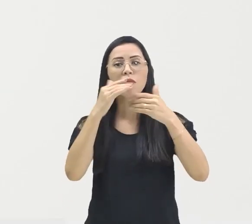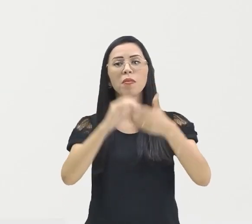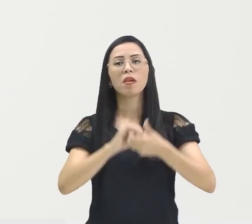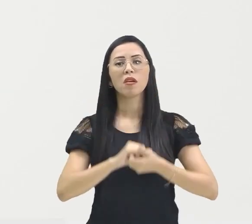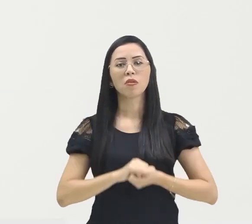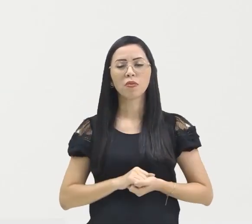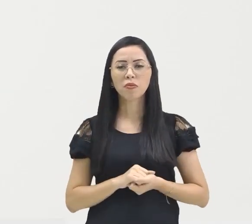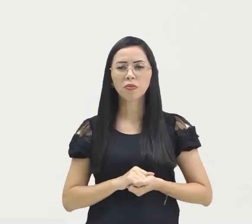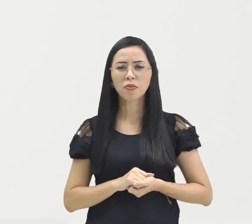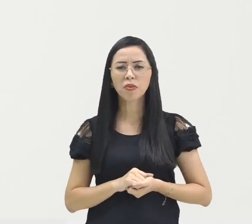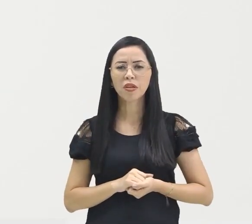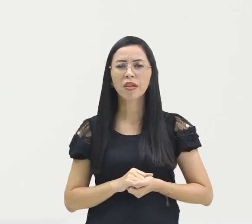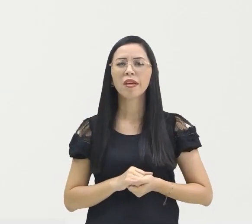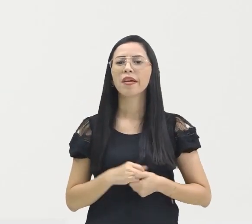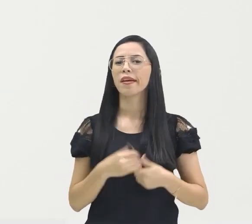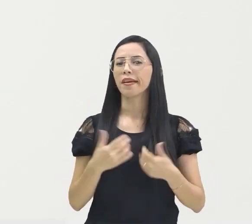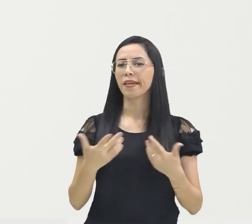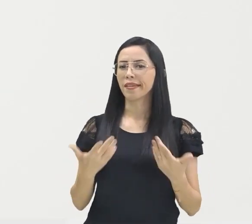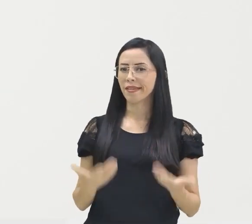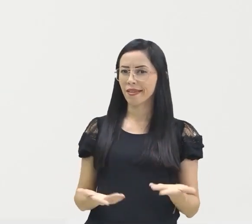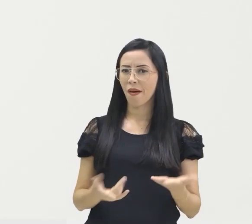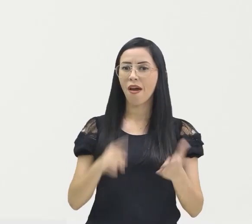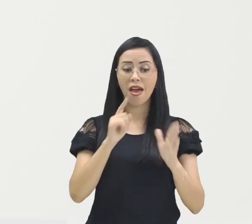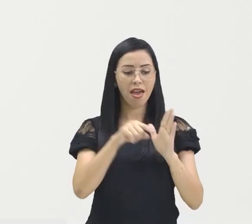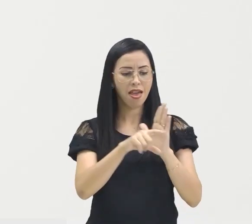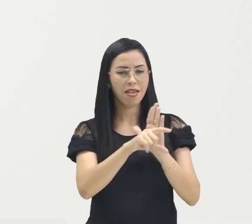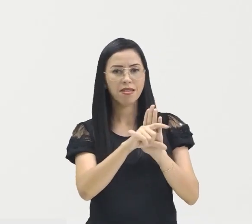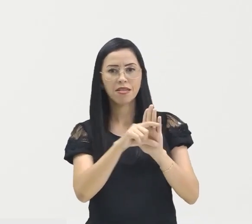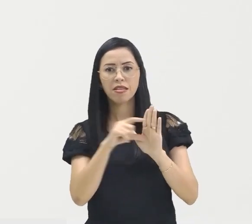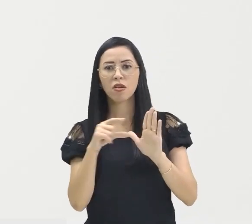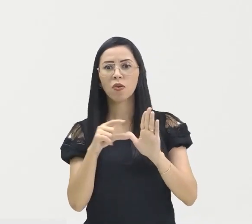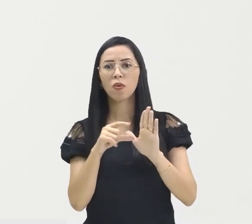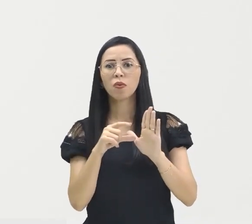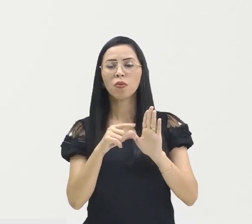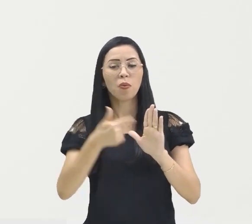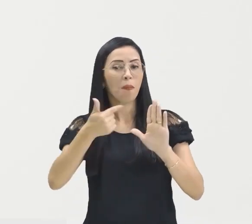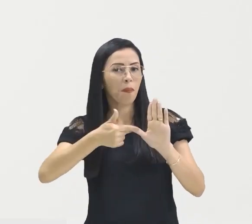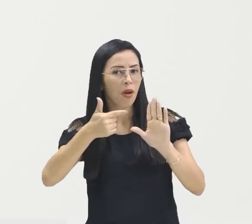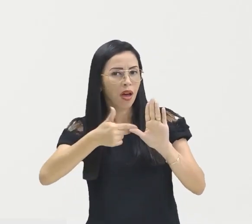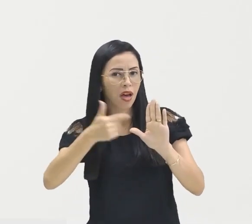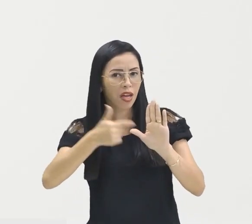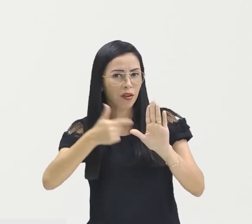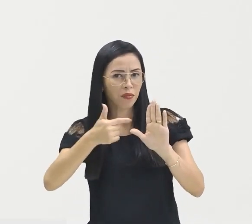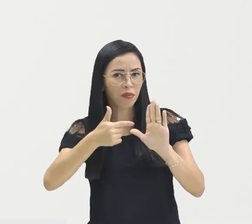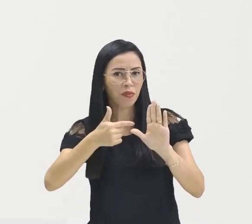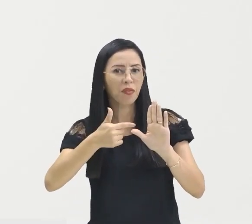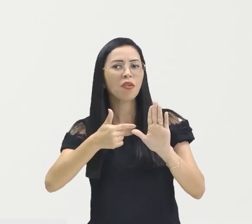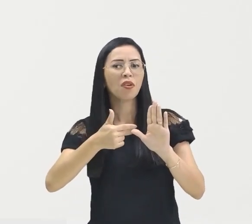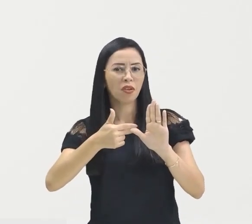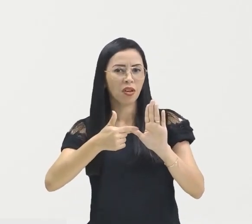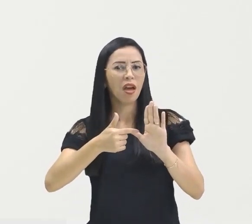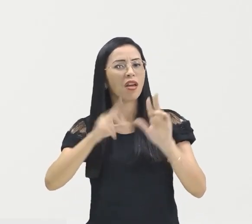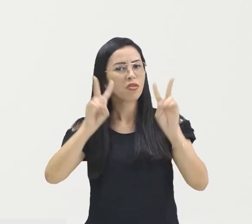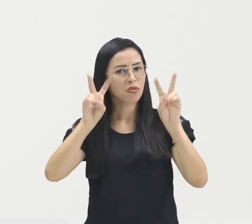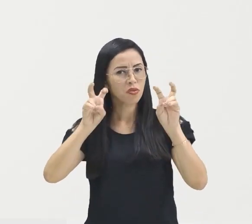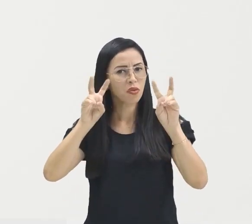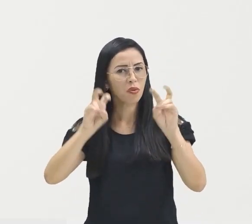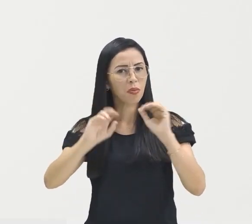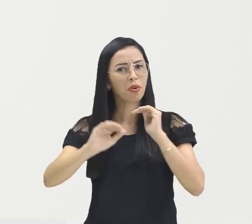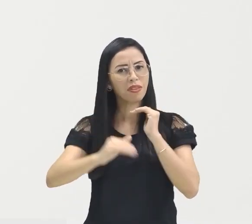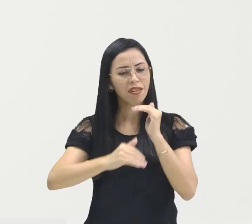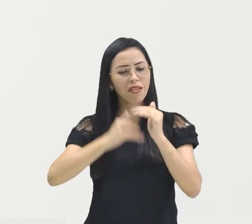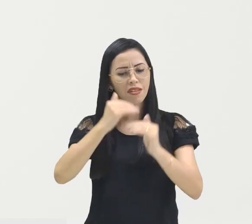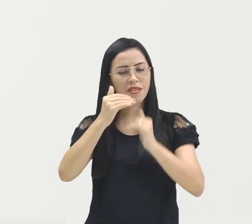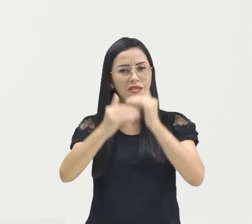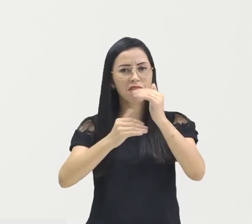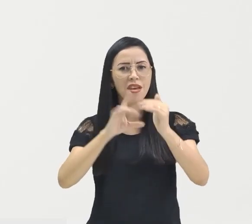Esse período que foi apresentado, que a gente vai chamar de segundo parágrafo, é justamente o desenvolvimento. O que eu fiz, gente? Eu